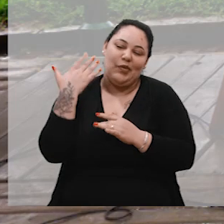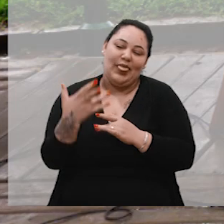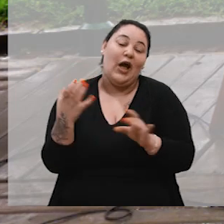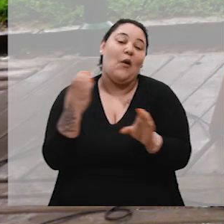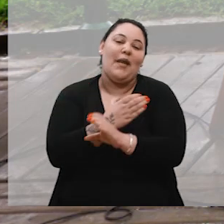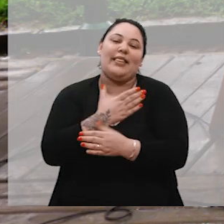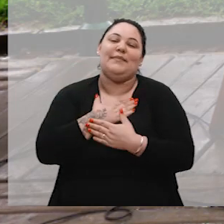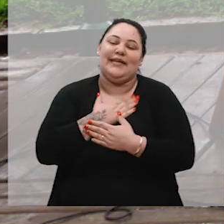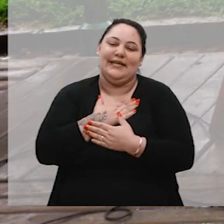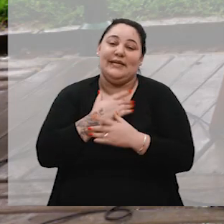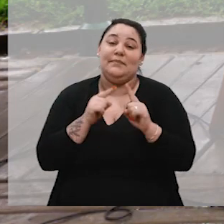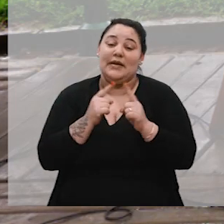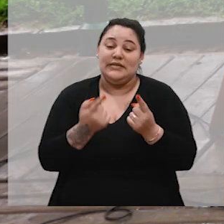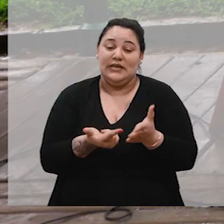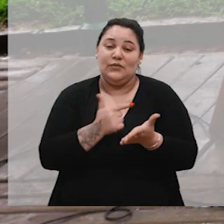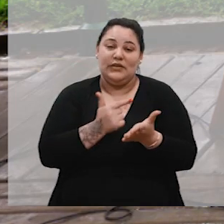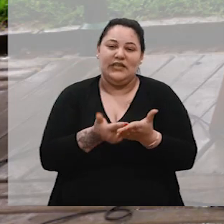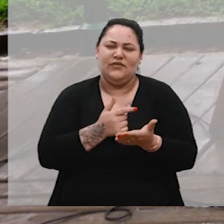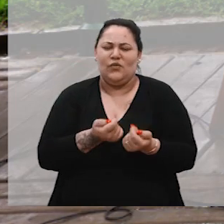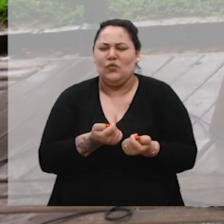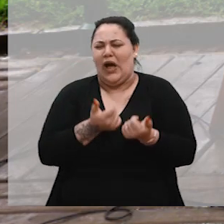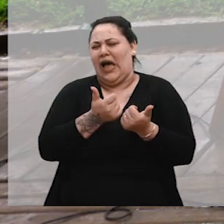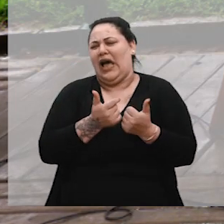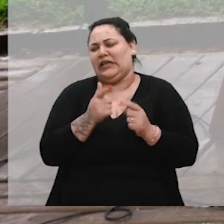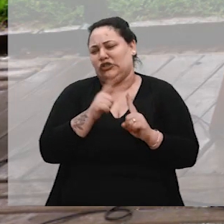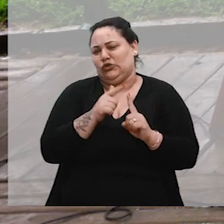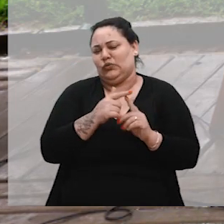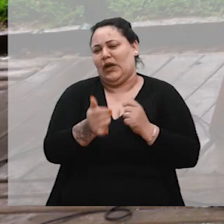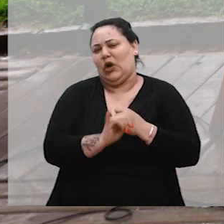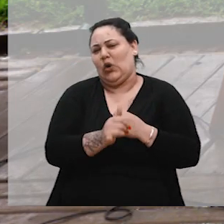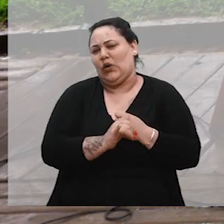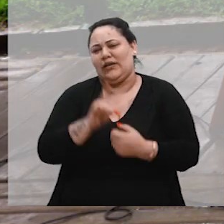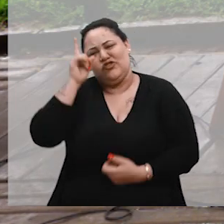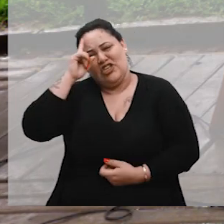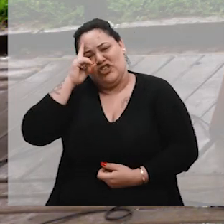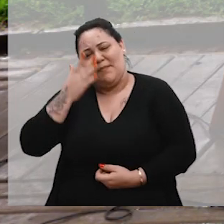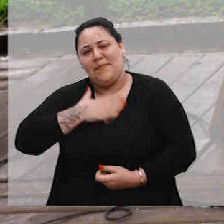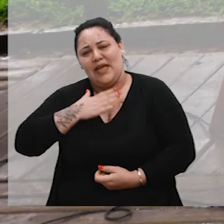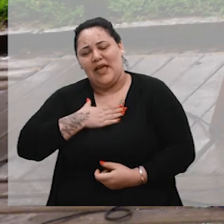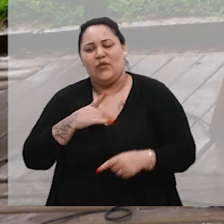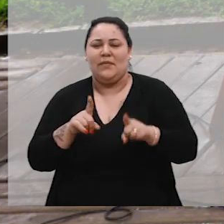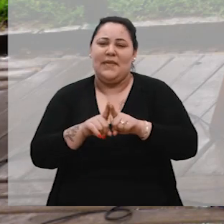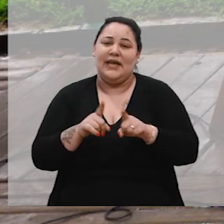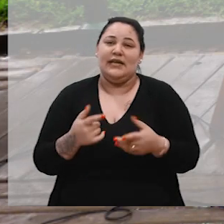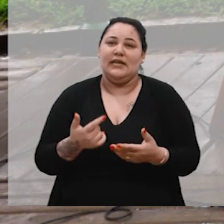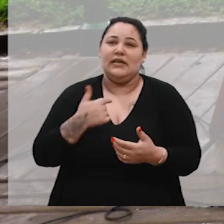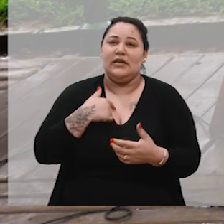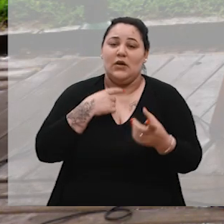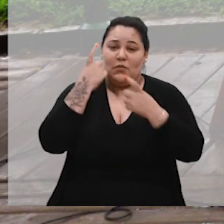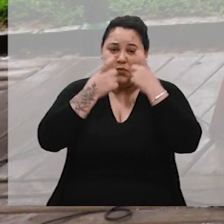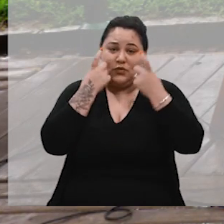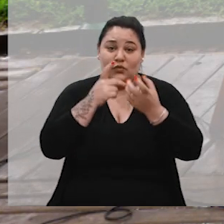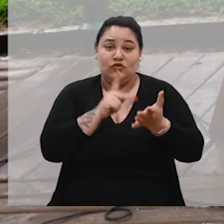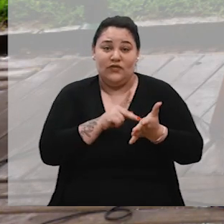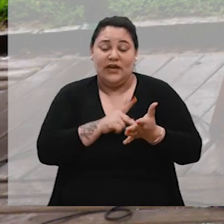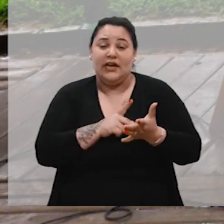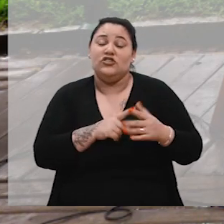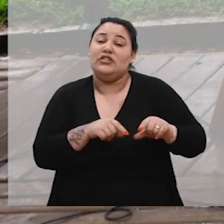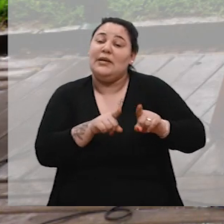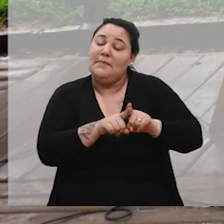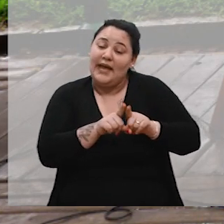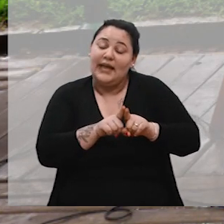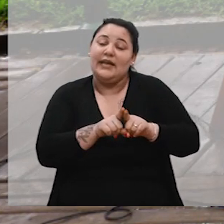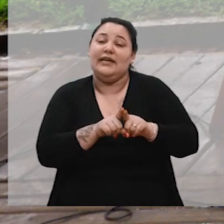é um livro quase um tom de crônica, o meu dia a dia. E eu me preocupo